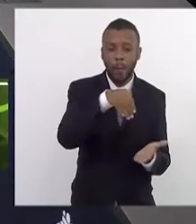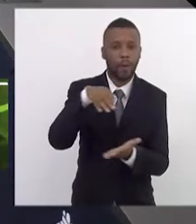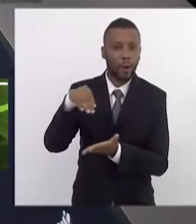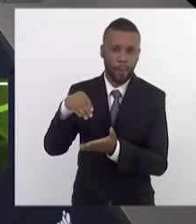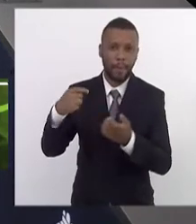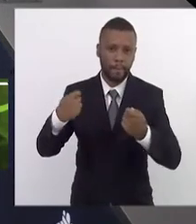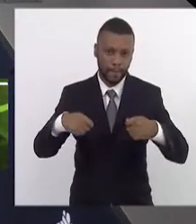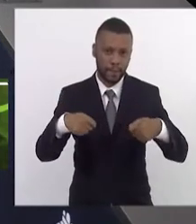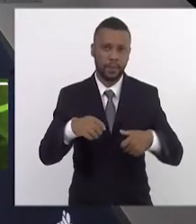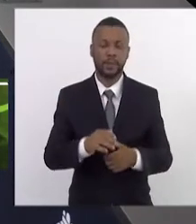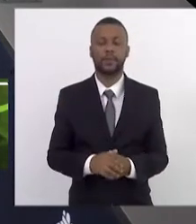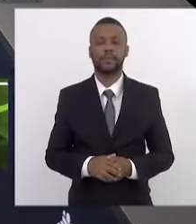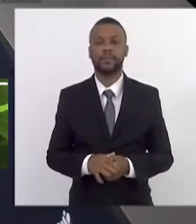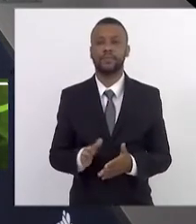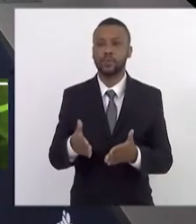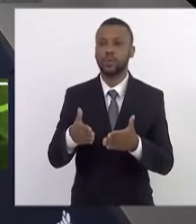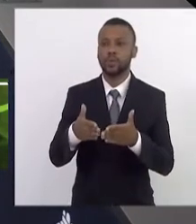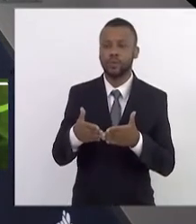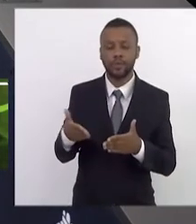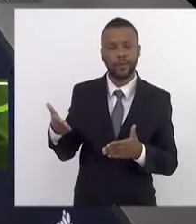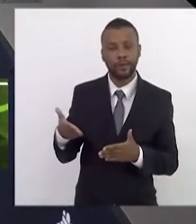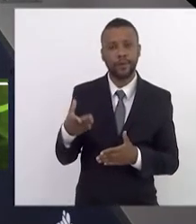Por favor, deputado.